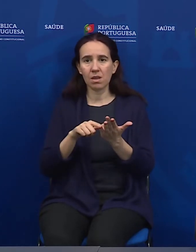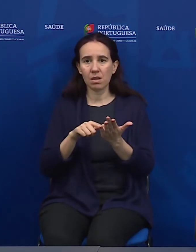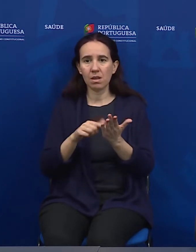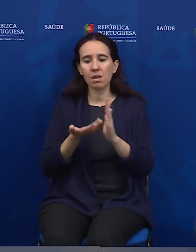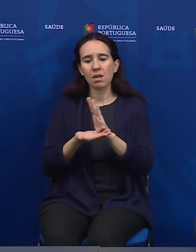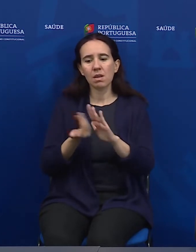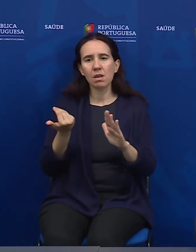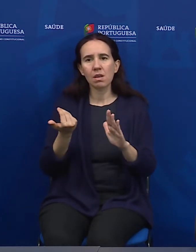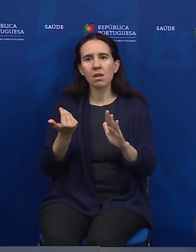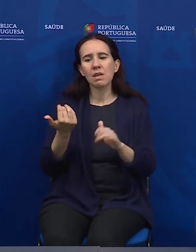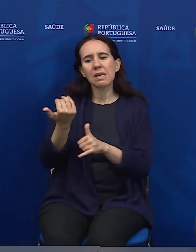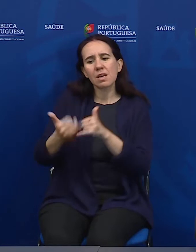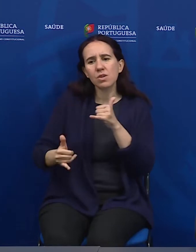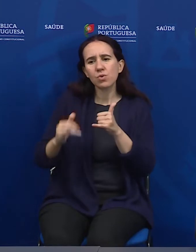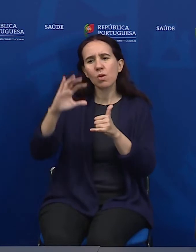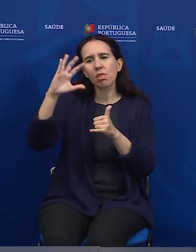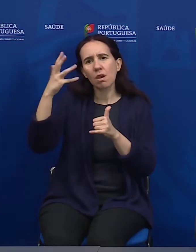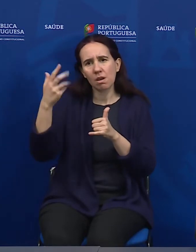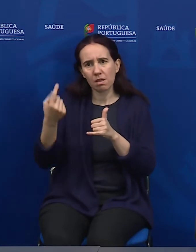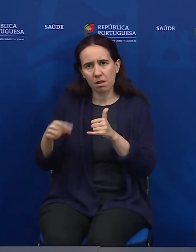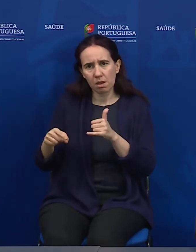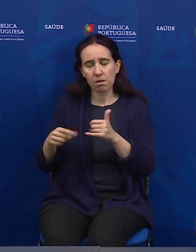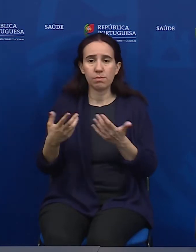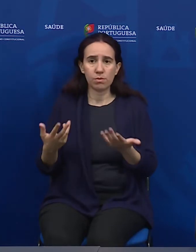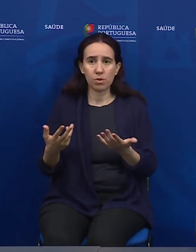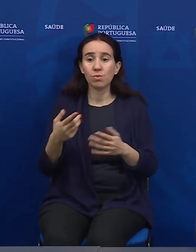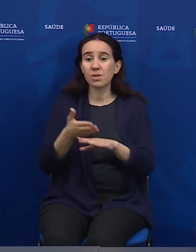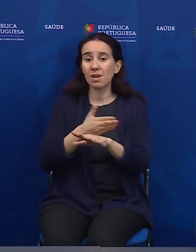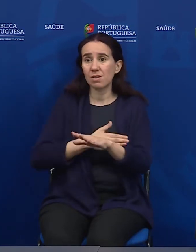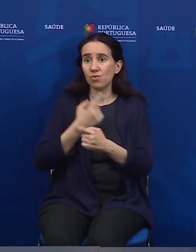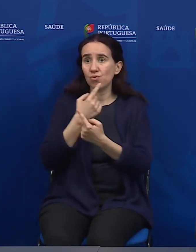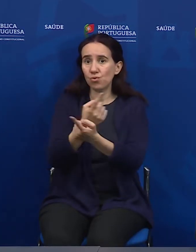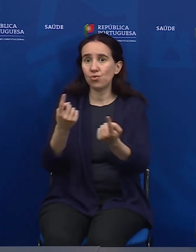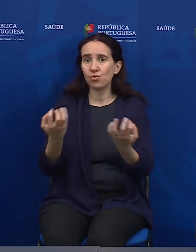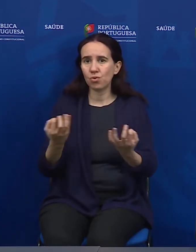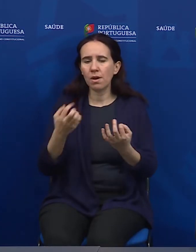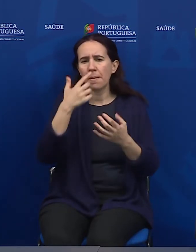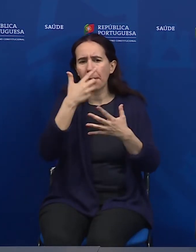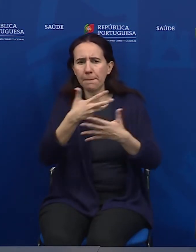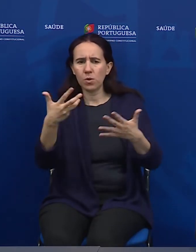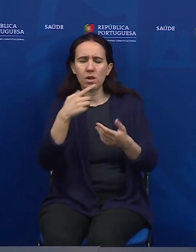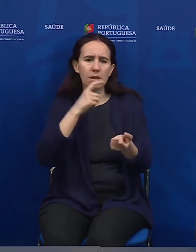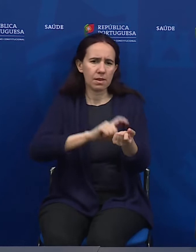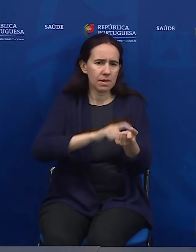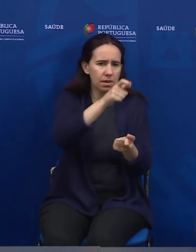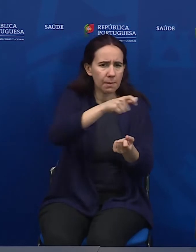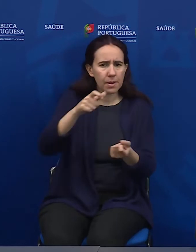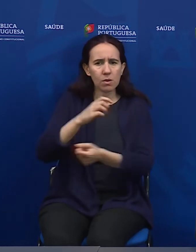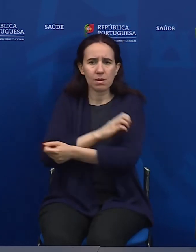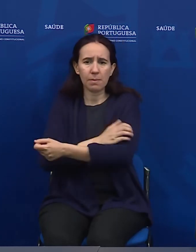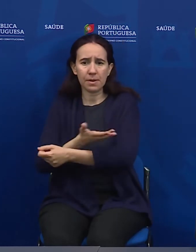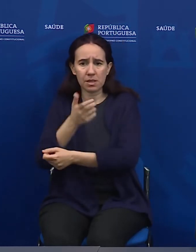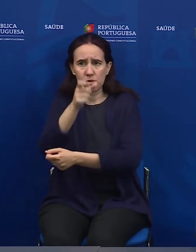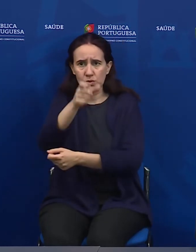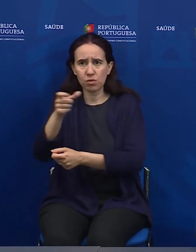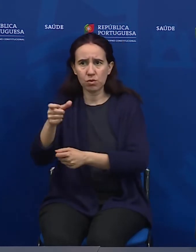que fossem fatores de risco. E por isso, é que lhe disse há pouco, que a grande maioria, quer dos diabéticos, quer dos